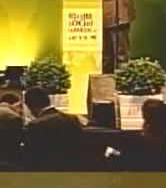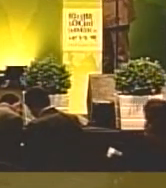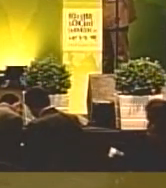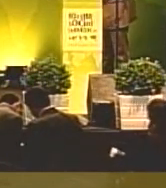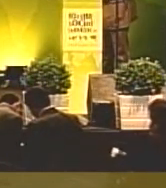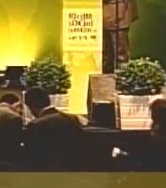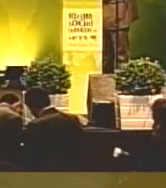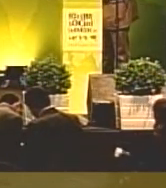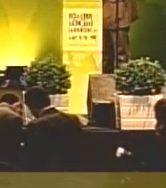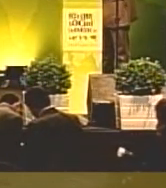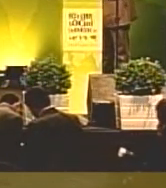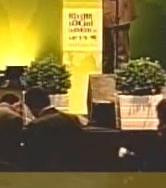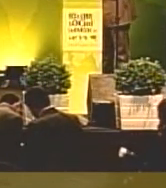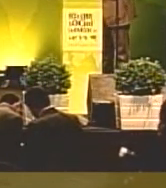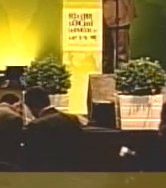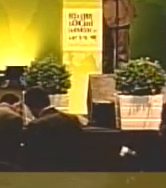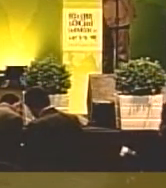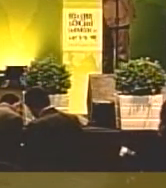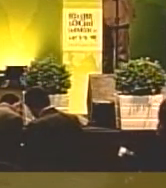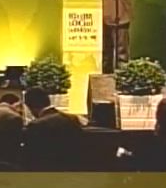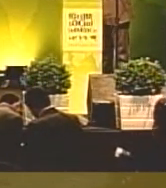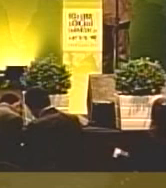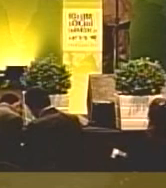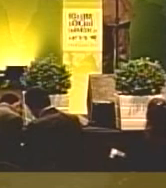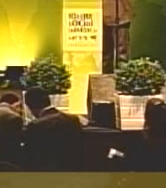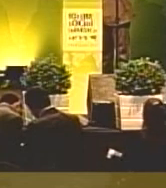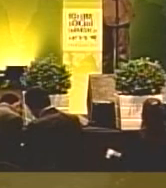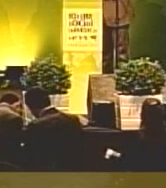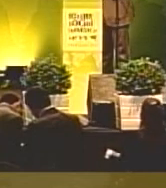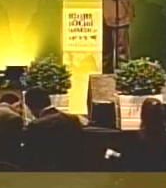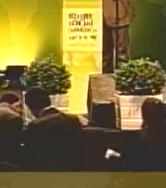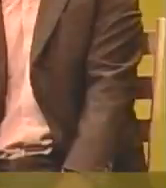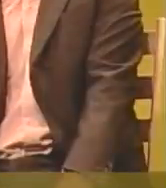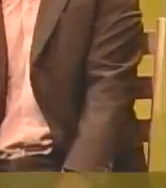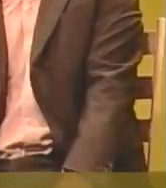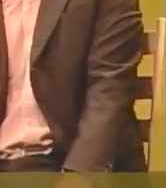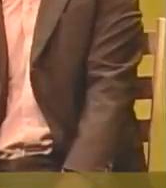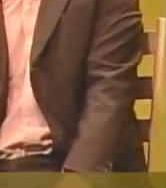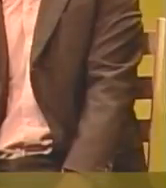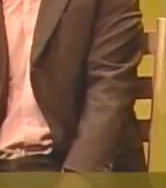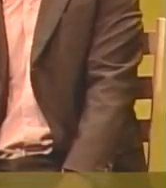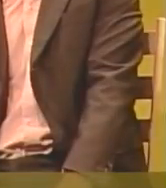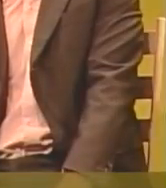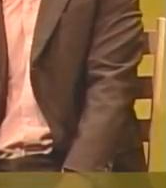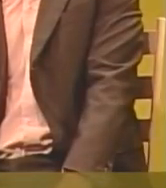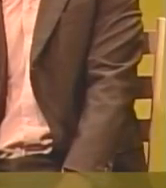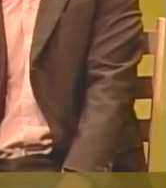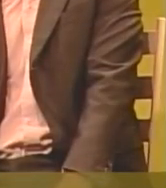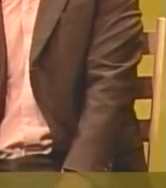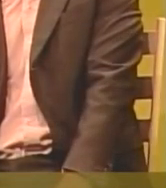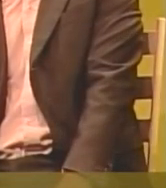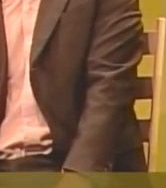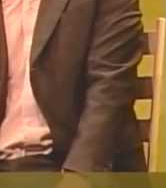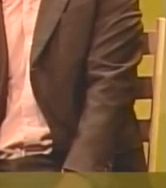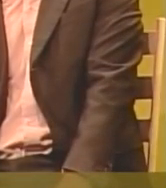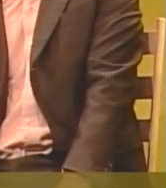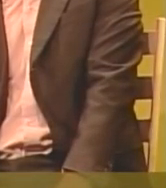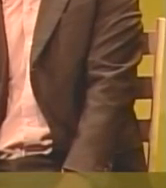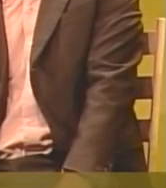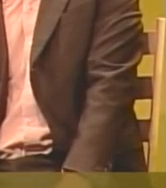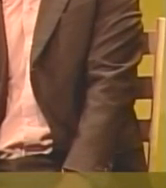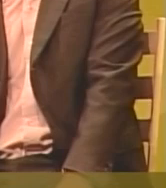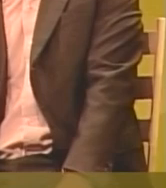com desenvolvimento, combater a crise com geração de emprego, combater a crise com geração de